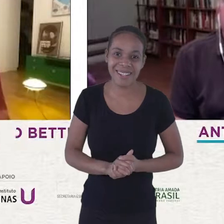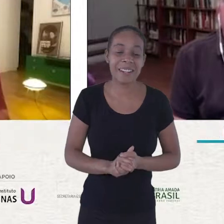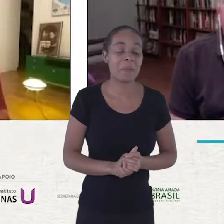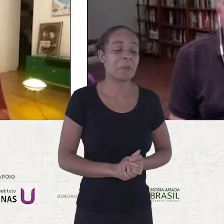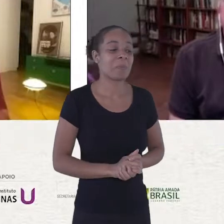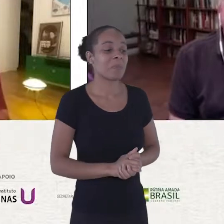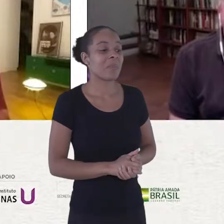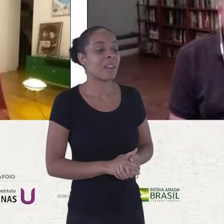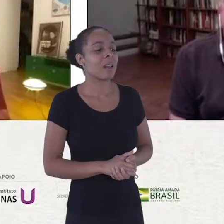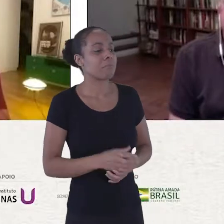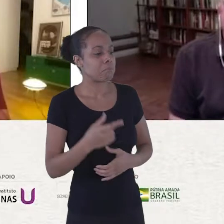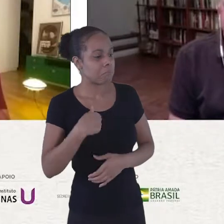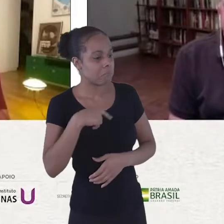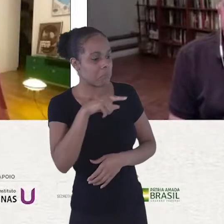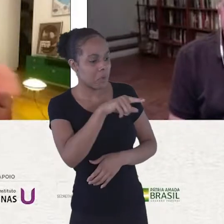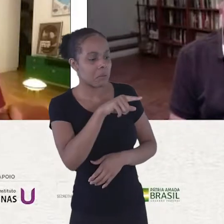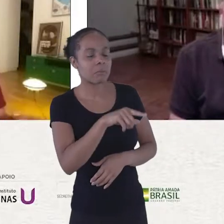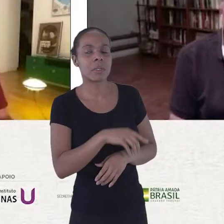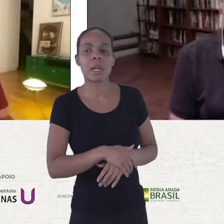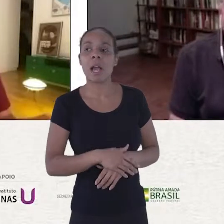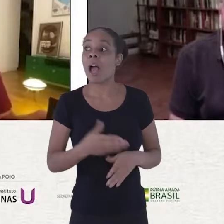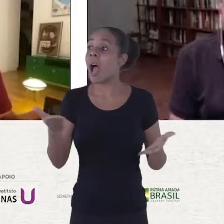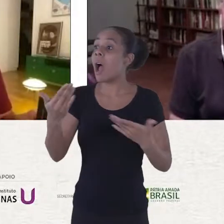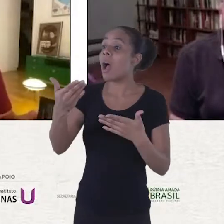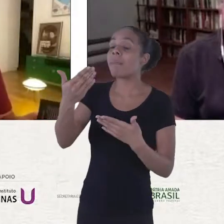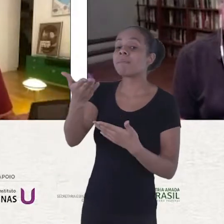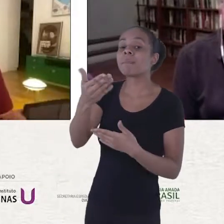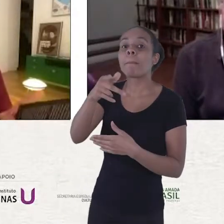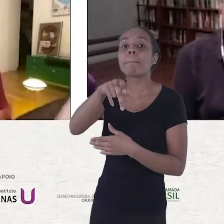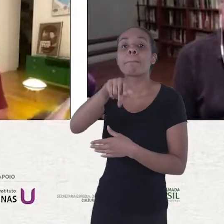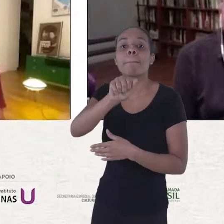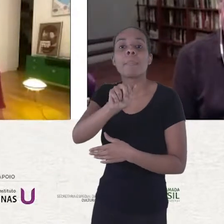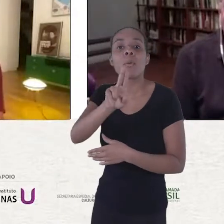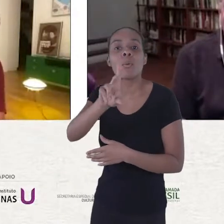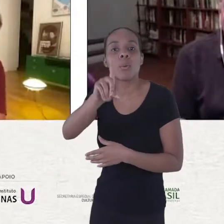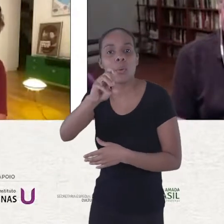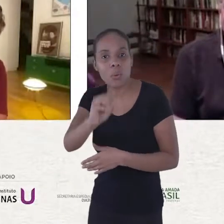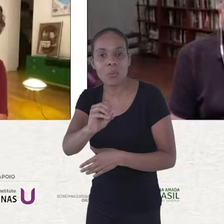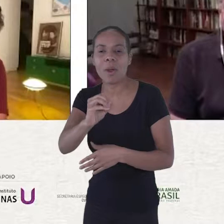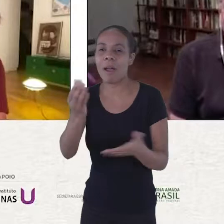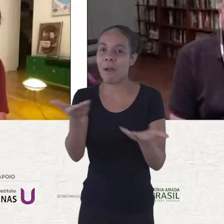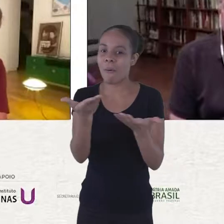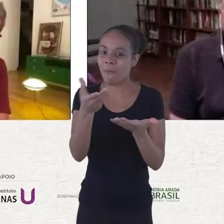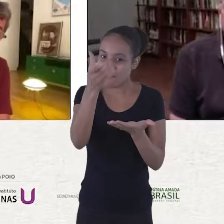Ô Paulo, lê seu Paulo, trecho aí. Agora a palavra está com o Paulo. Você vai ler o trecho, Paulo?